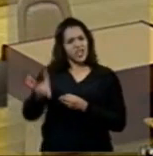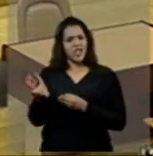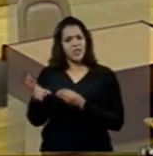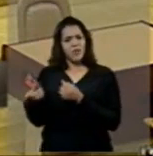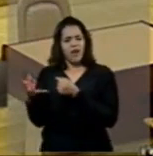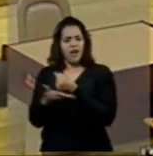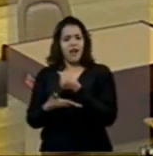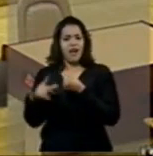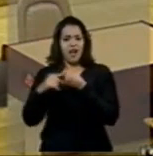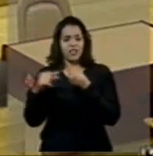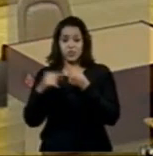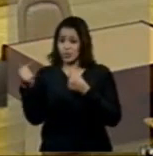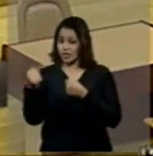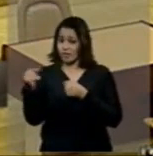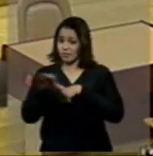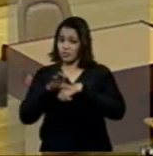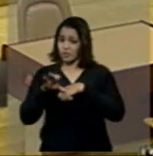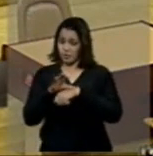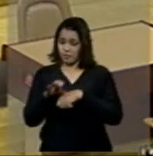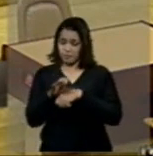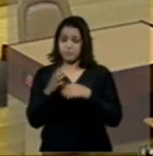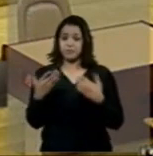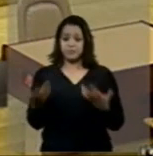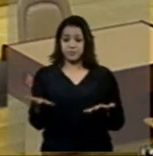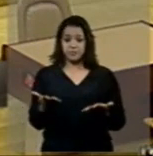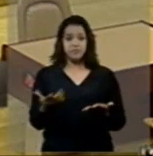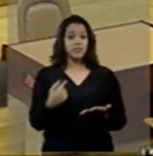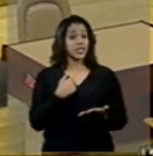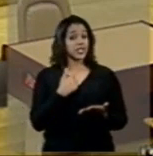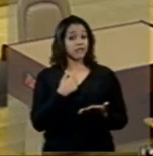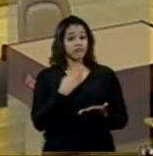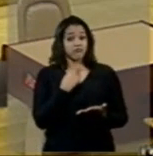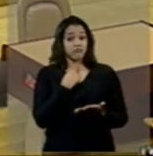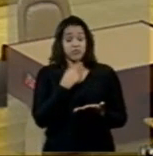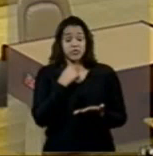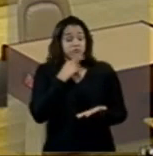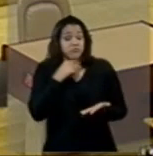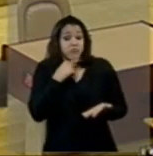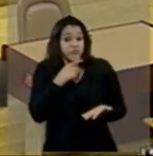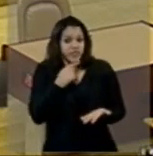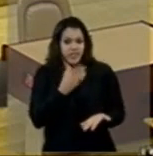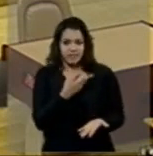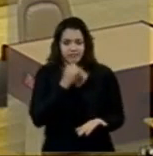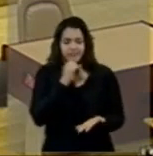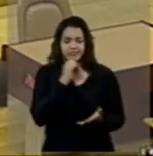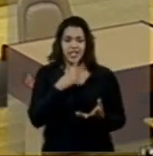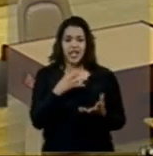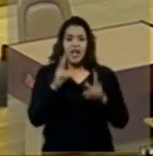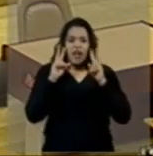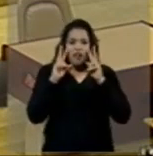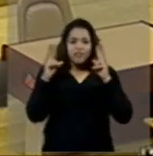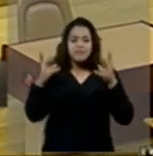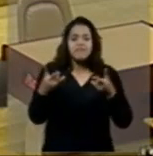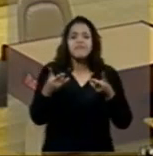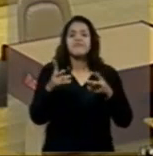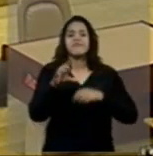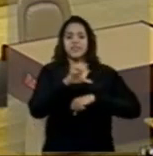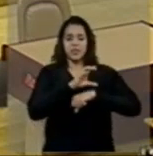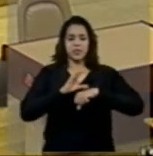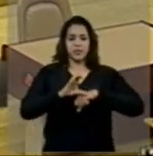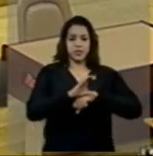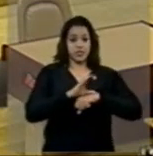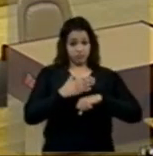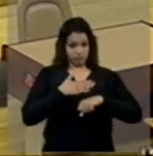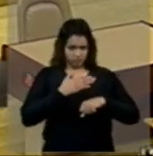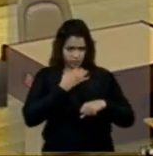da Constituição Cidadã. Ademais, tampouco se pode duvidar que a perspectiva constitucional,